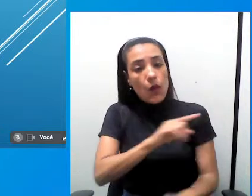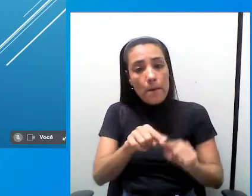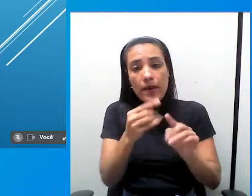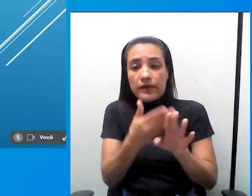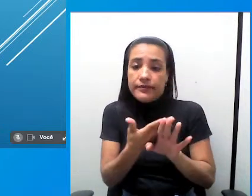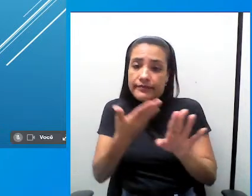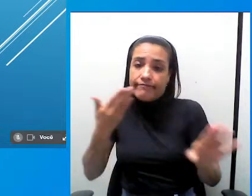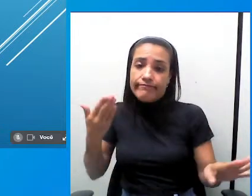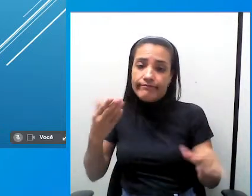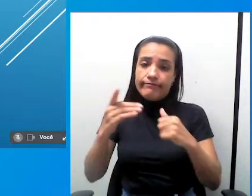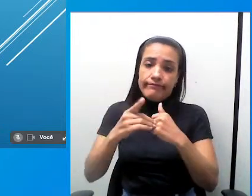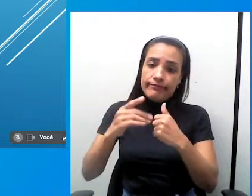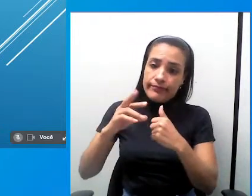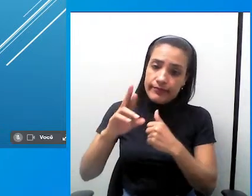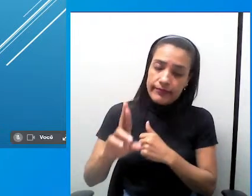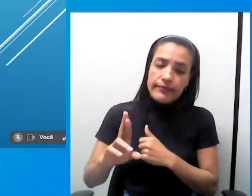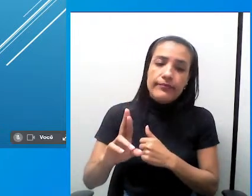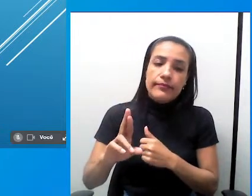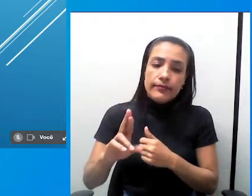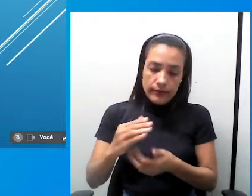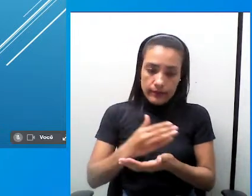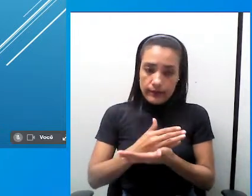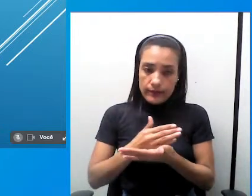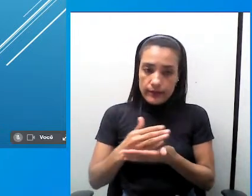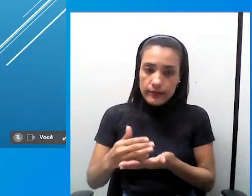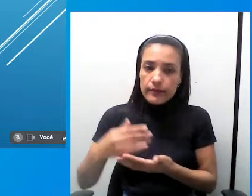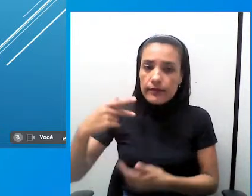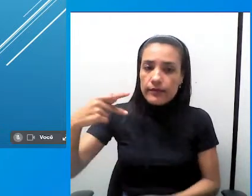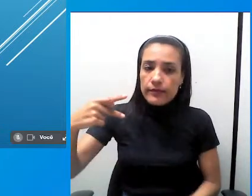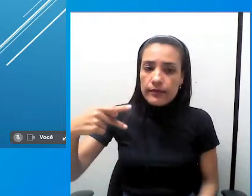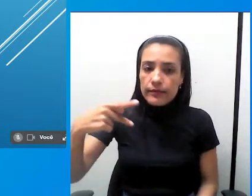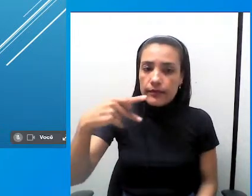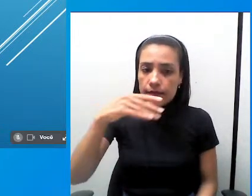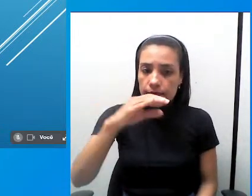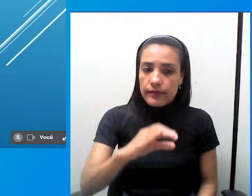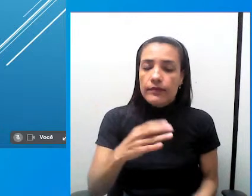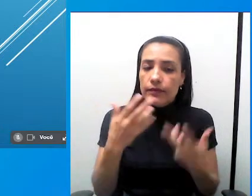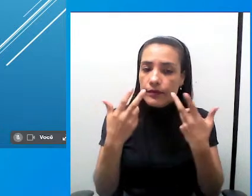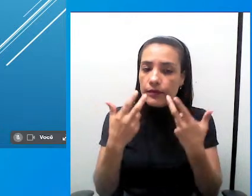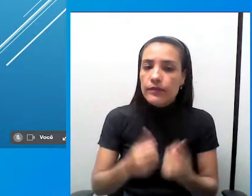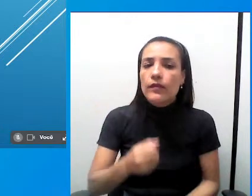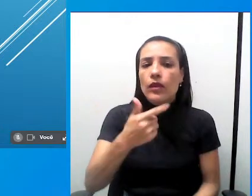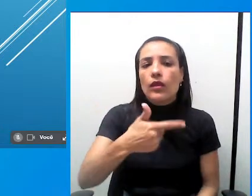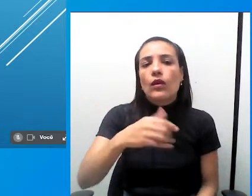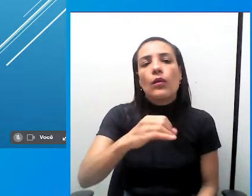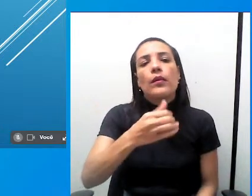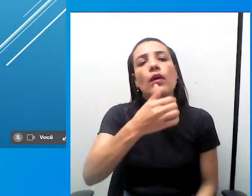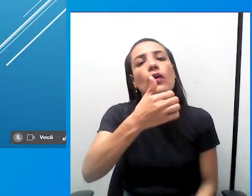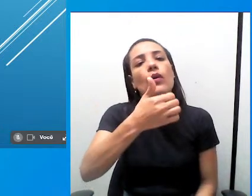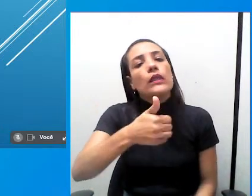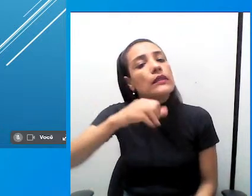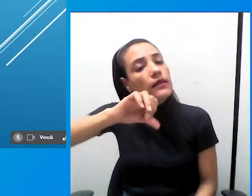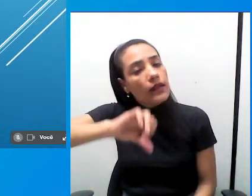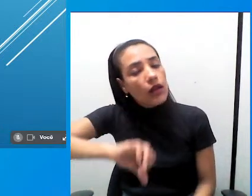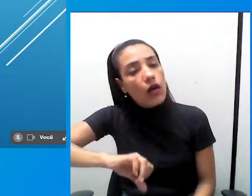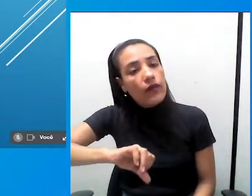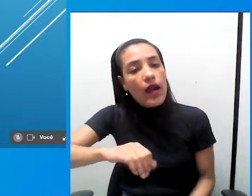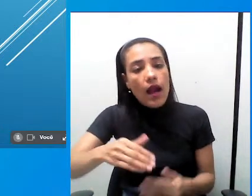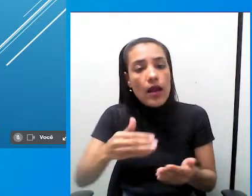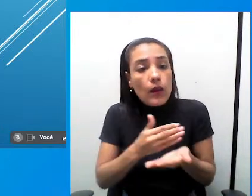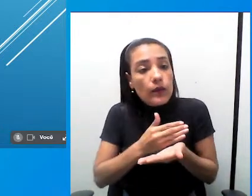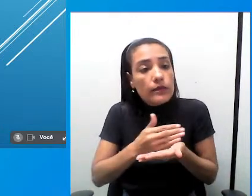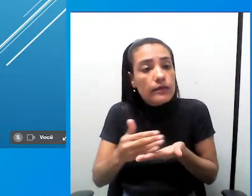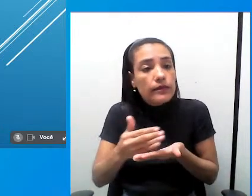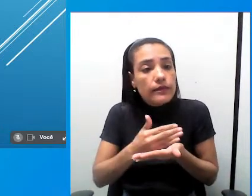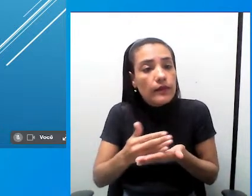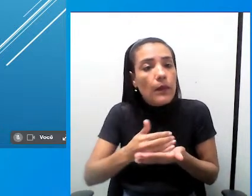afastamento, né, e iniciamos, então, o PPC foi aprovado em 4 de outubro de 2019, nós tivemos o primeiro ingresso em 2020, e